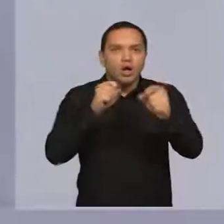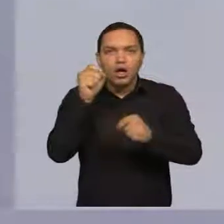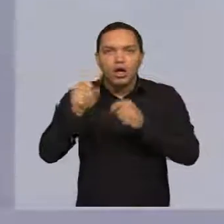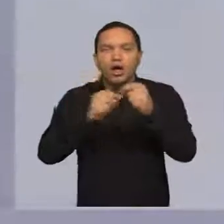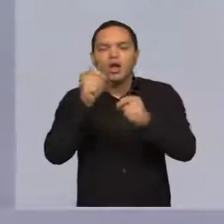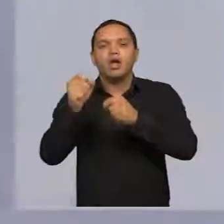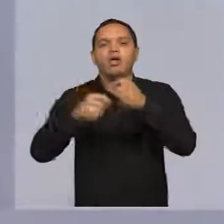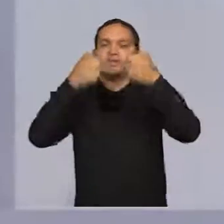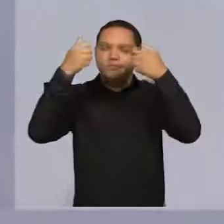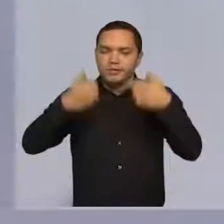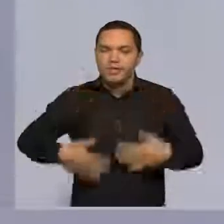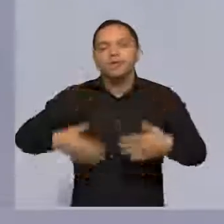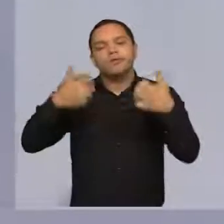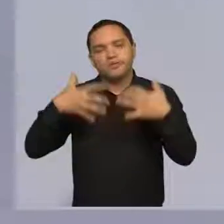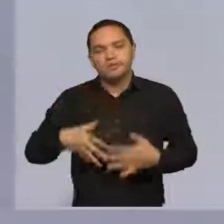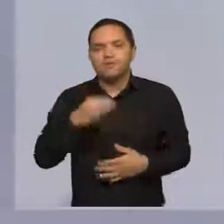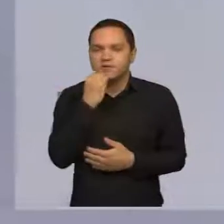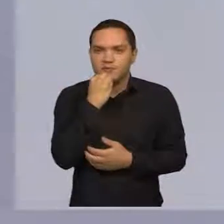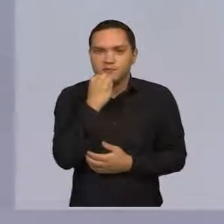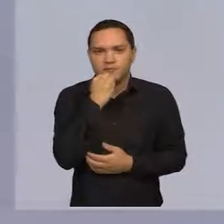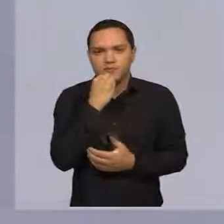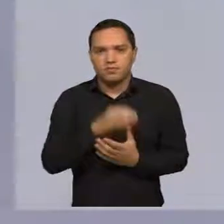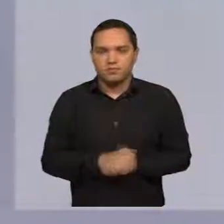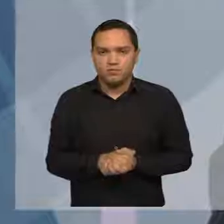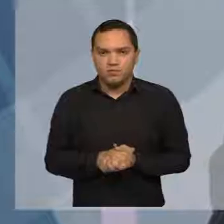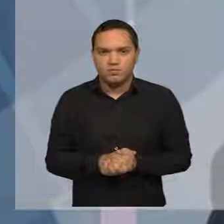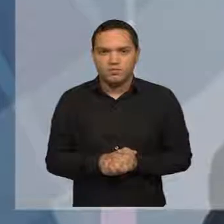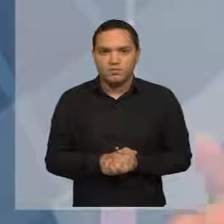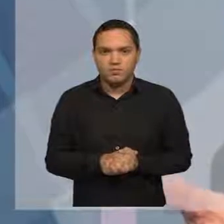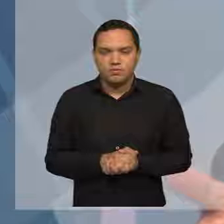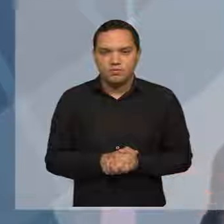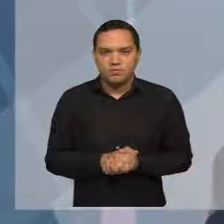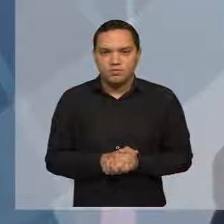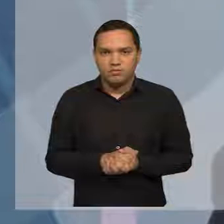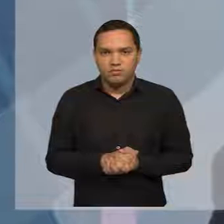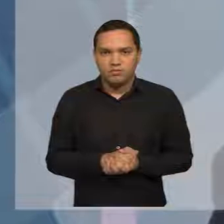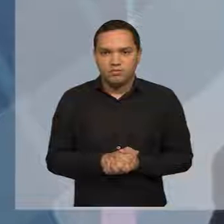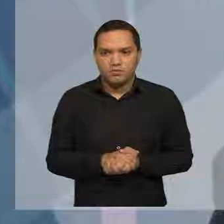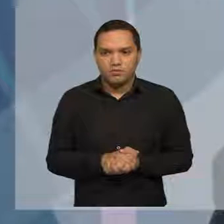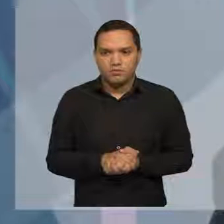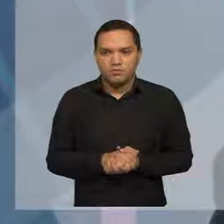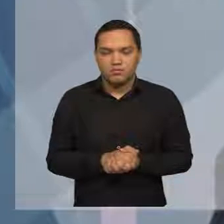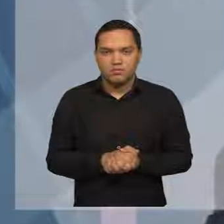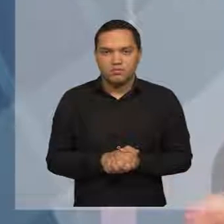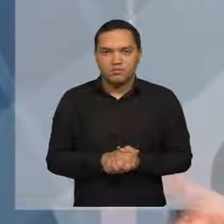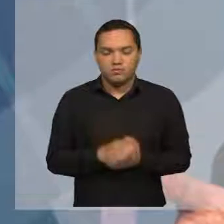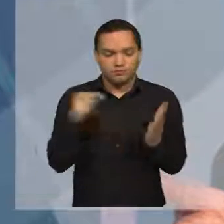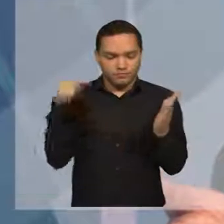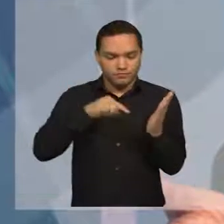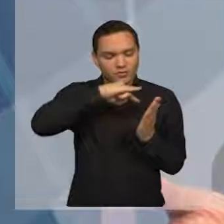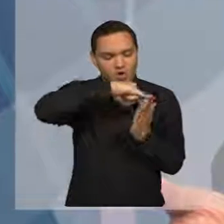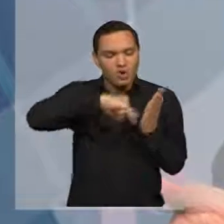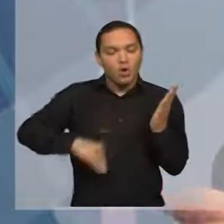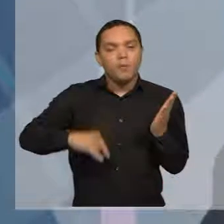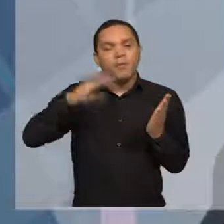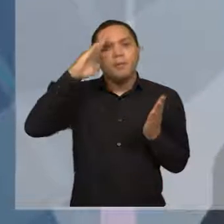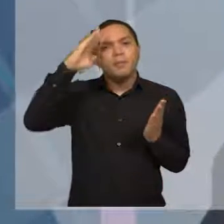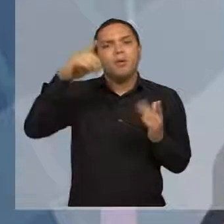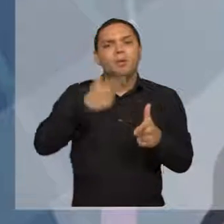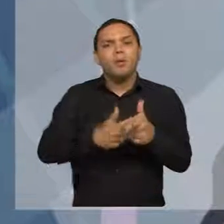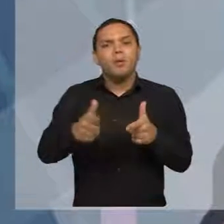pelo menos, alguma coisa assim. O grande problema do plano das metas colocadas